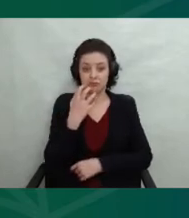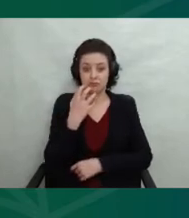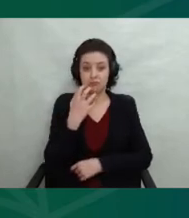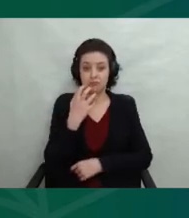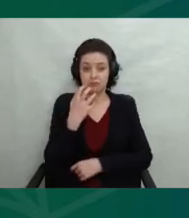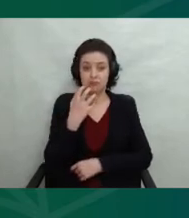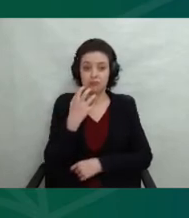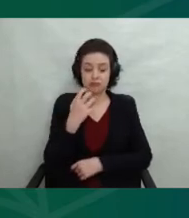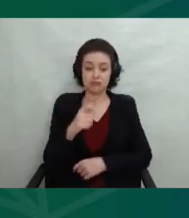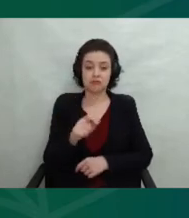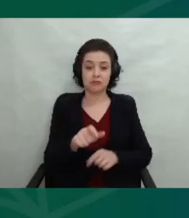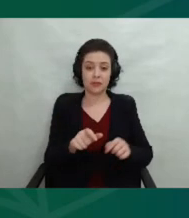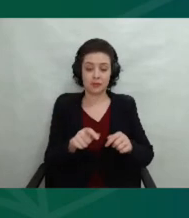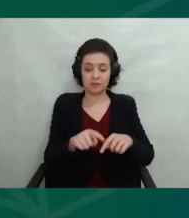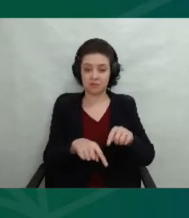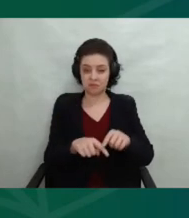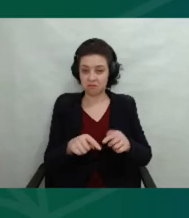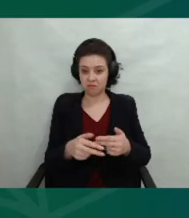compostos.